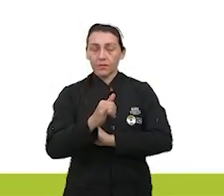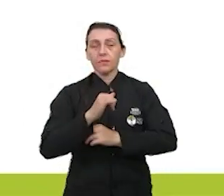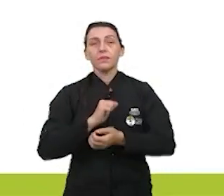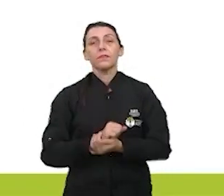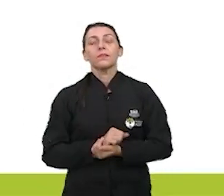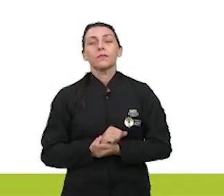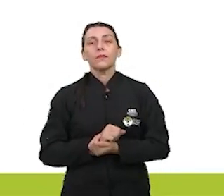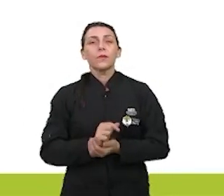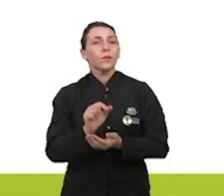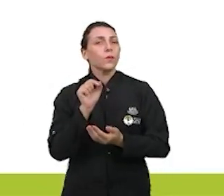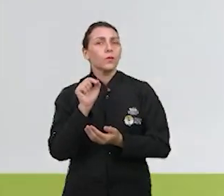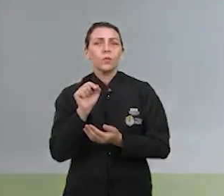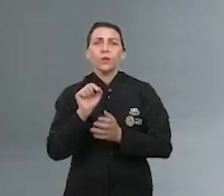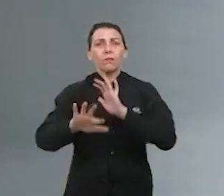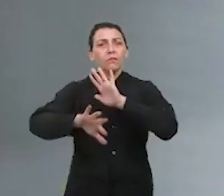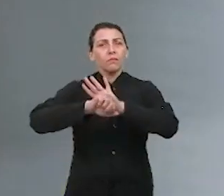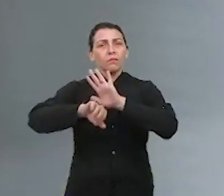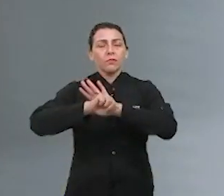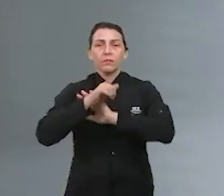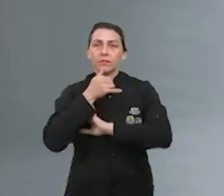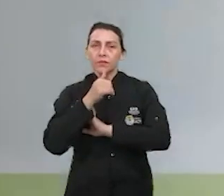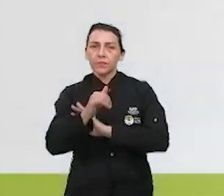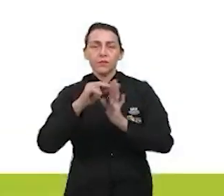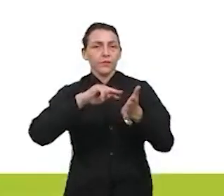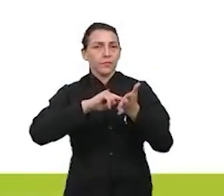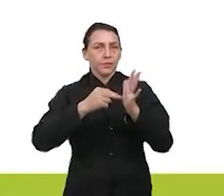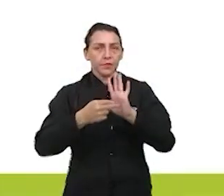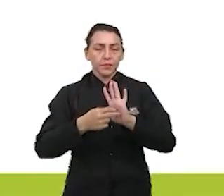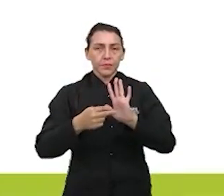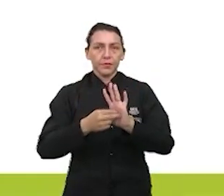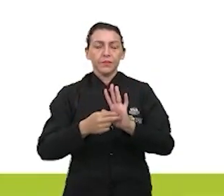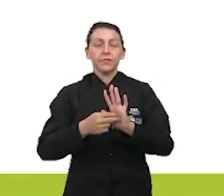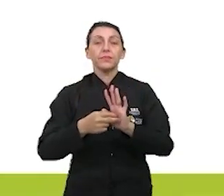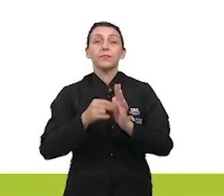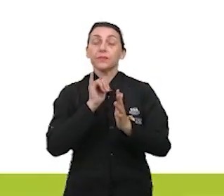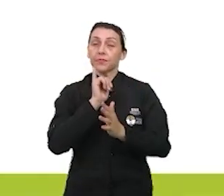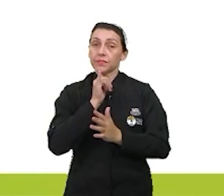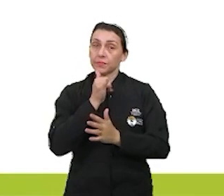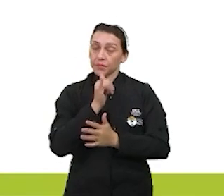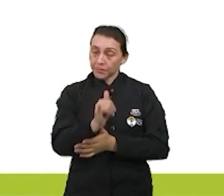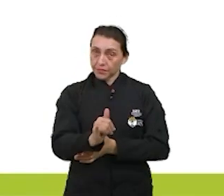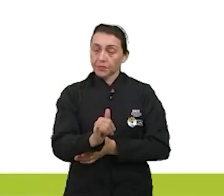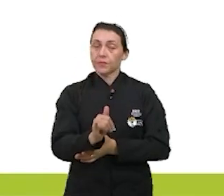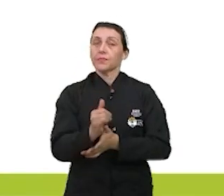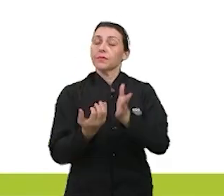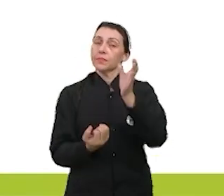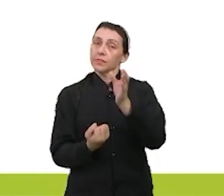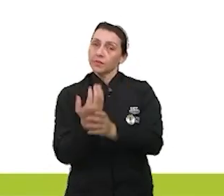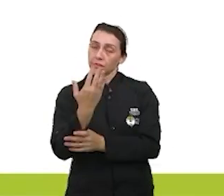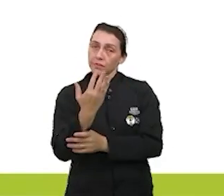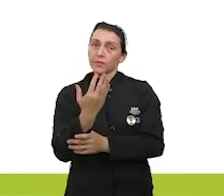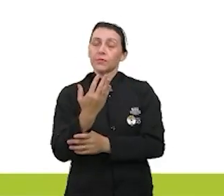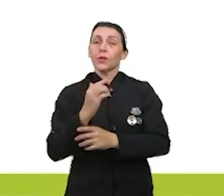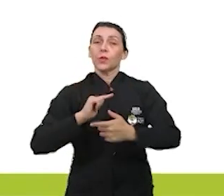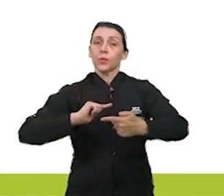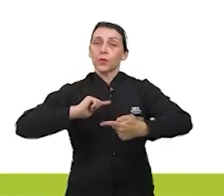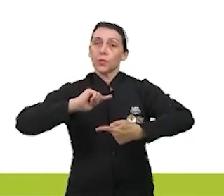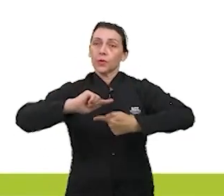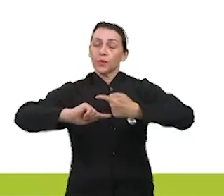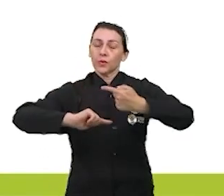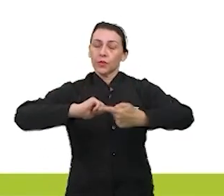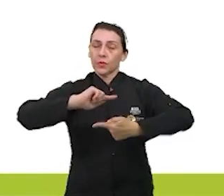Bom, o que vem ser esse receptor elétrico? A energia elétrica produzida por um gerador